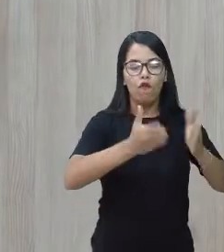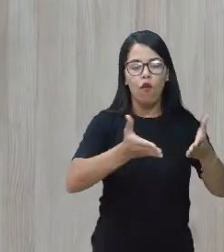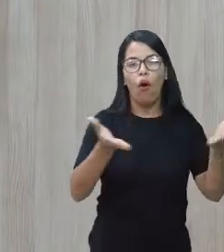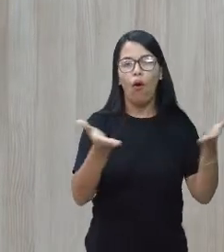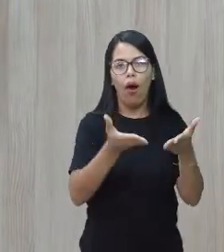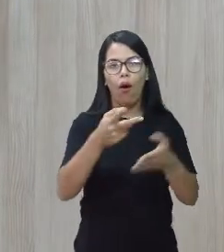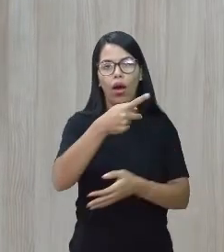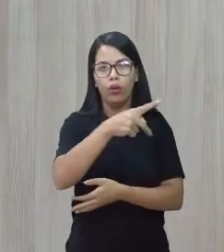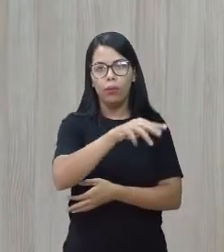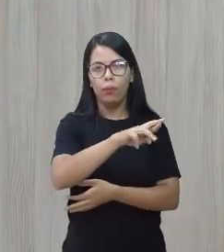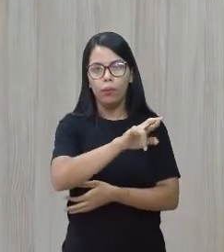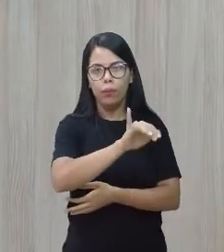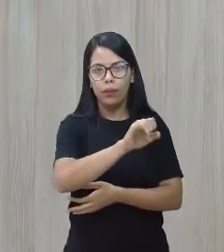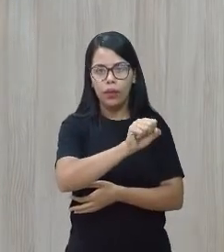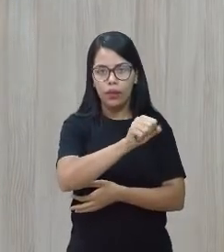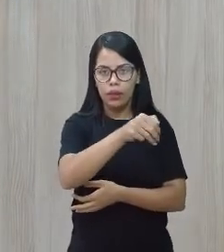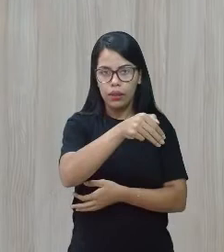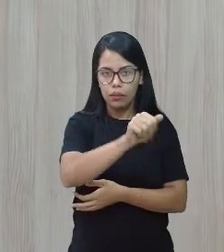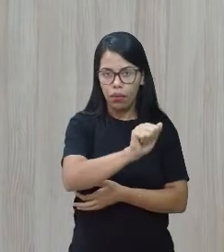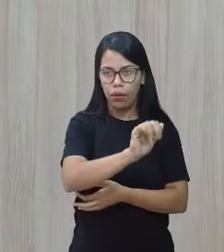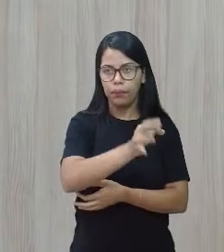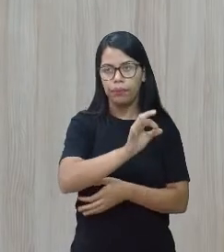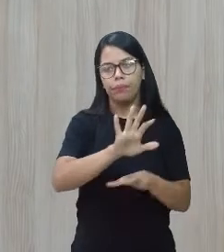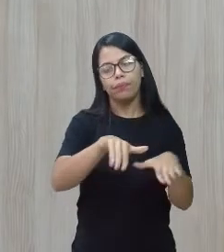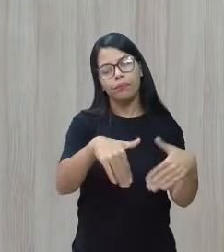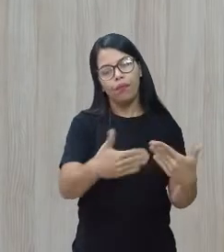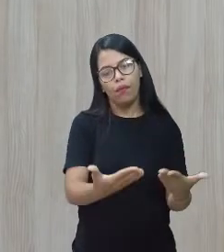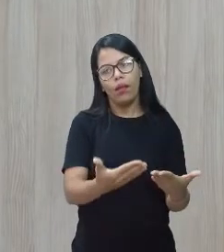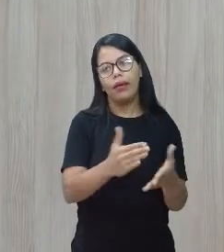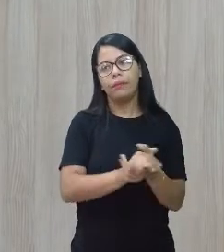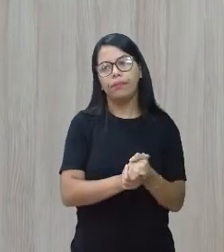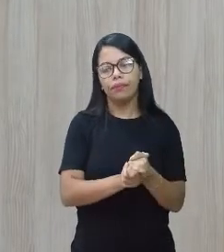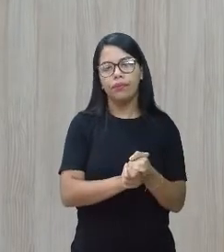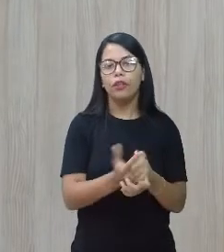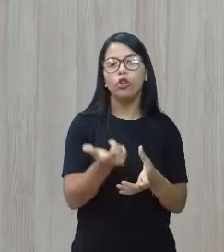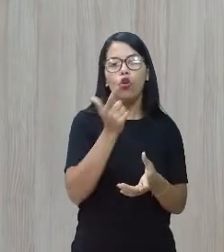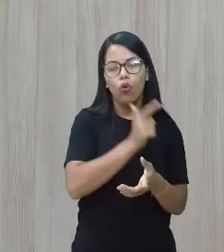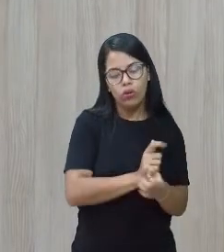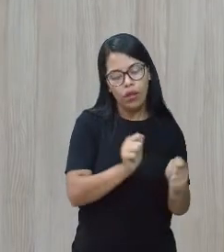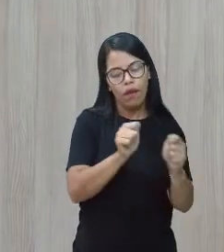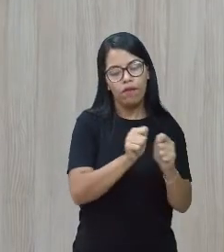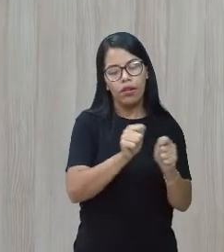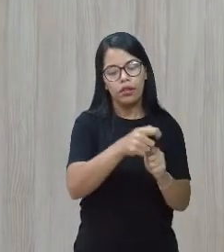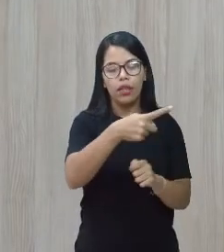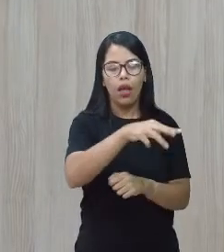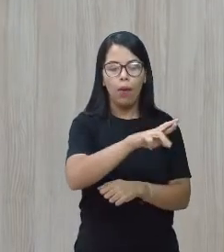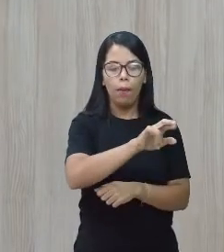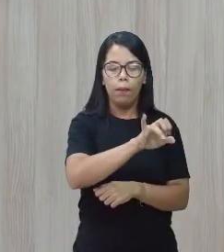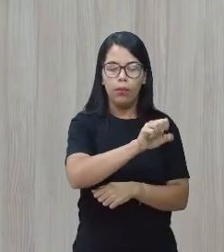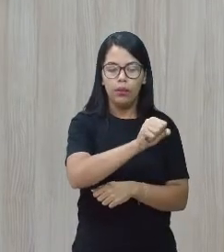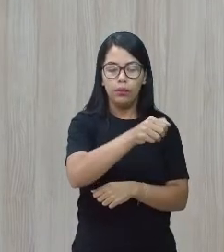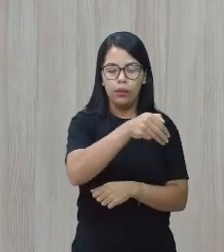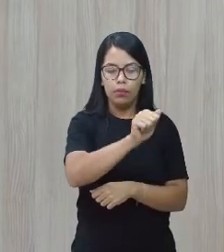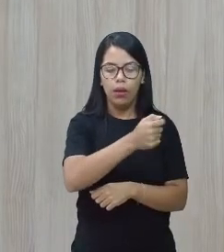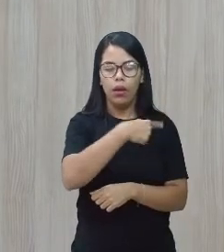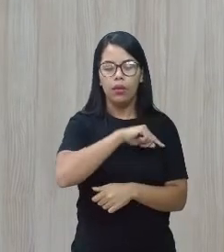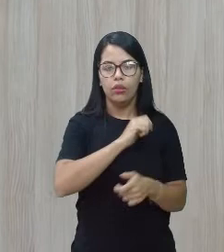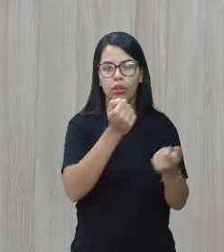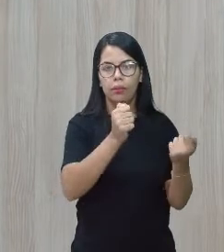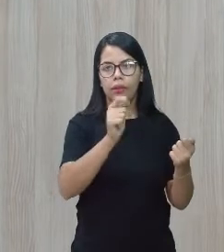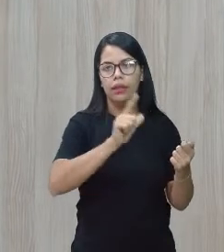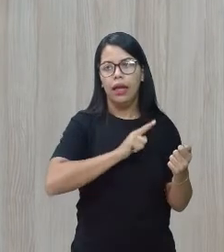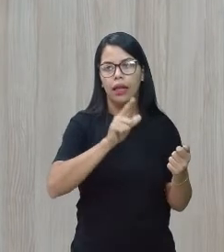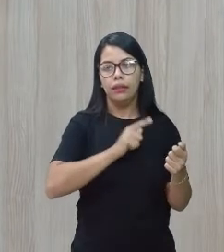prismas, certo? Então, para que um poliedro seja um prisma, a gente tem que ter um poliedro com